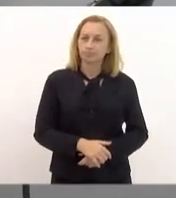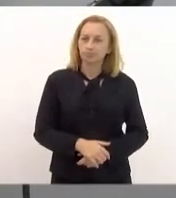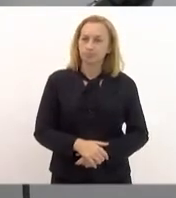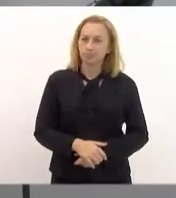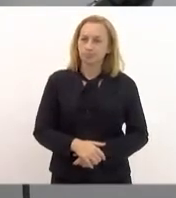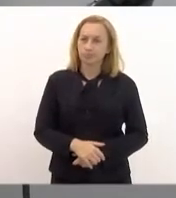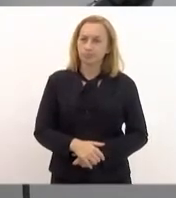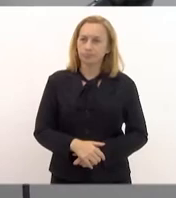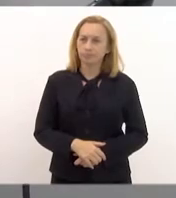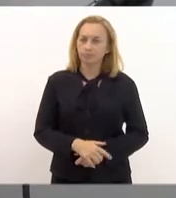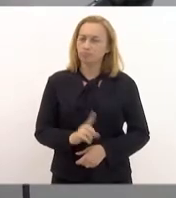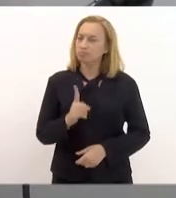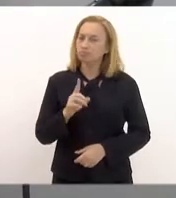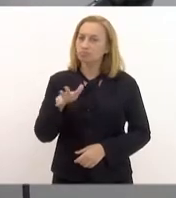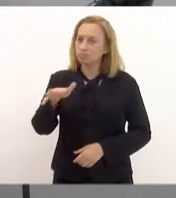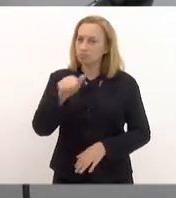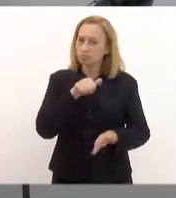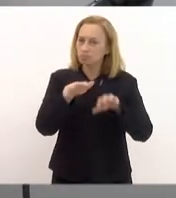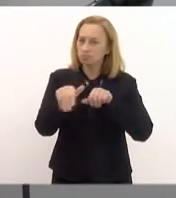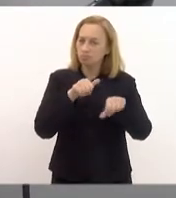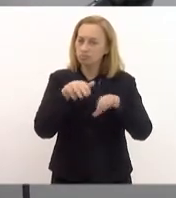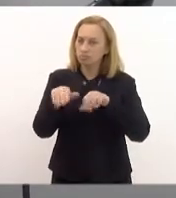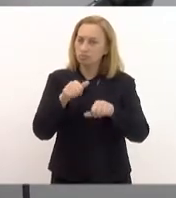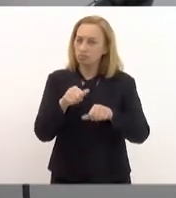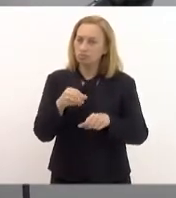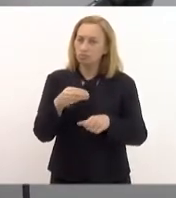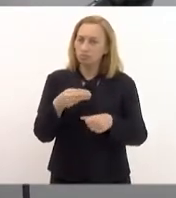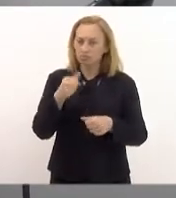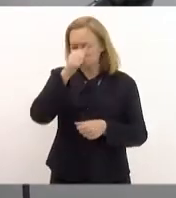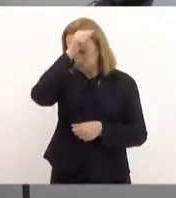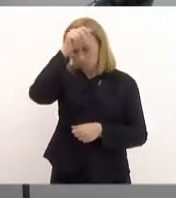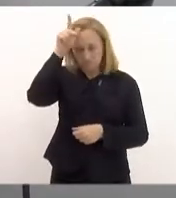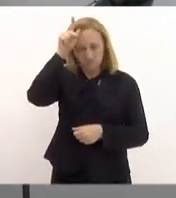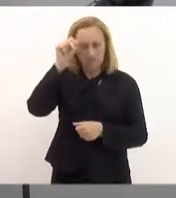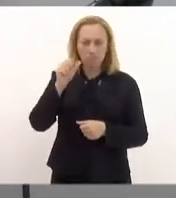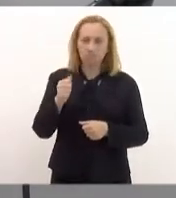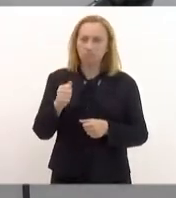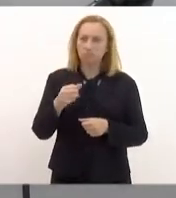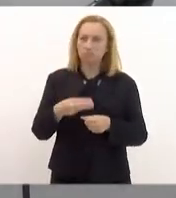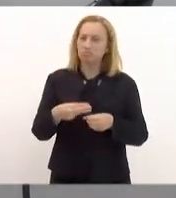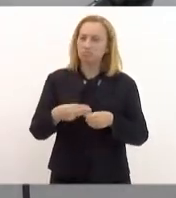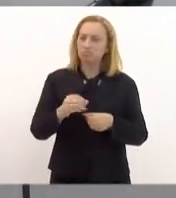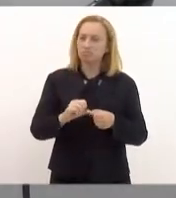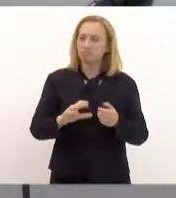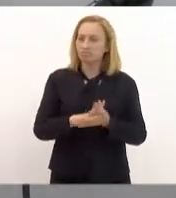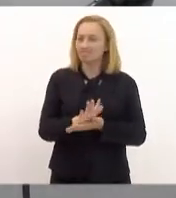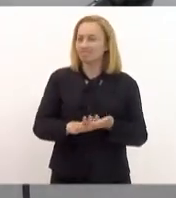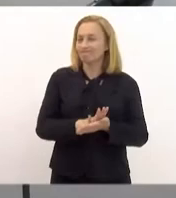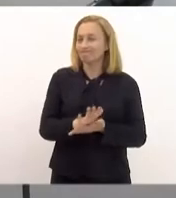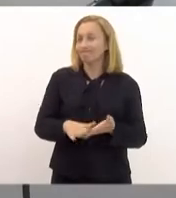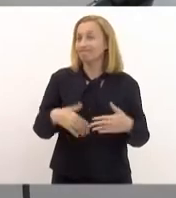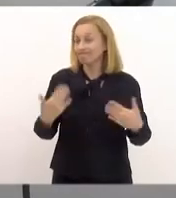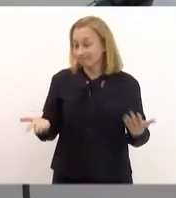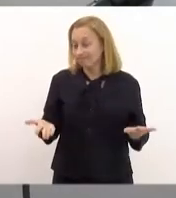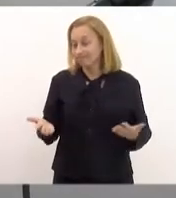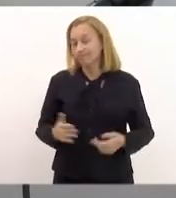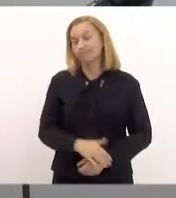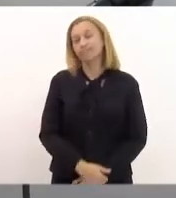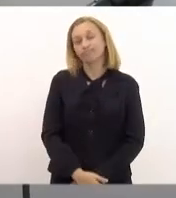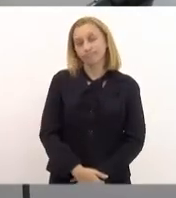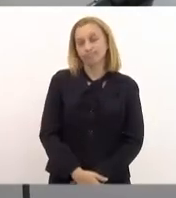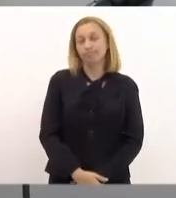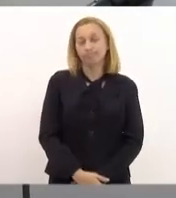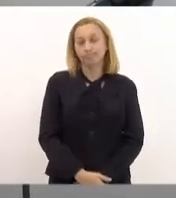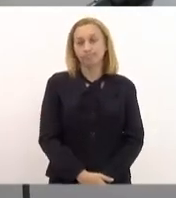legitimado, não tomar essa iniciativa, o município pontualmente não vai fazer isso, não. Vai tocar a sua obra ali. Entendeu? É isso que a gente está falando.